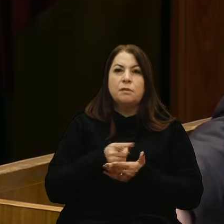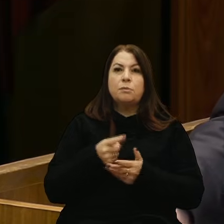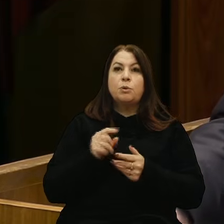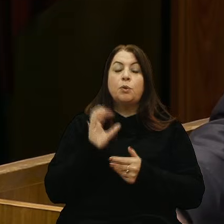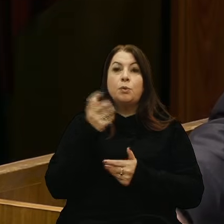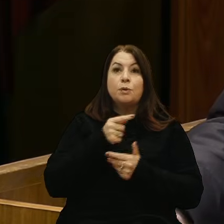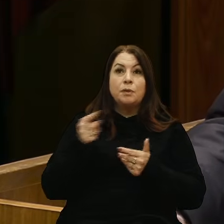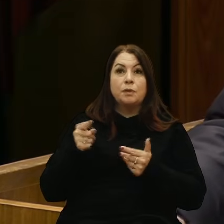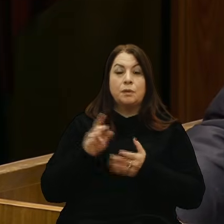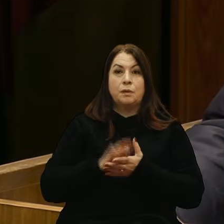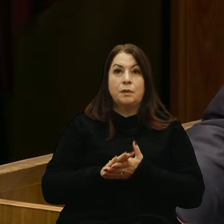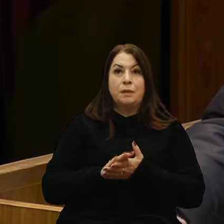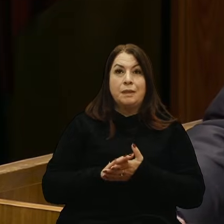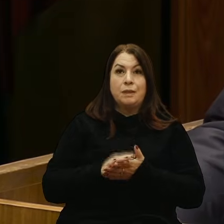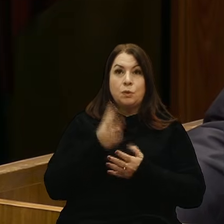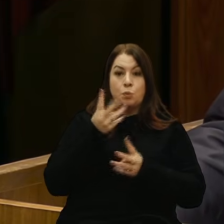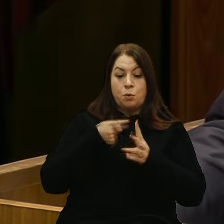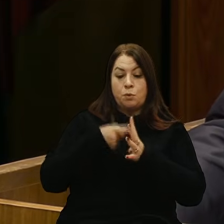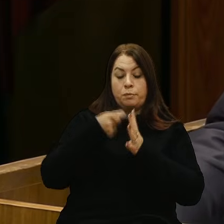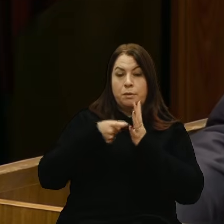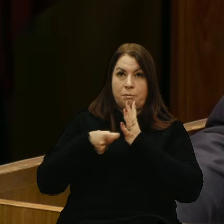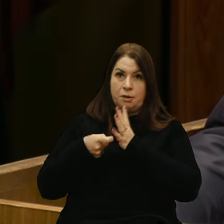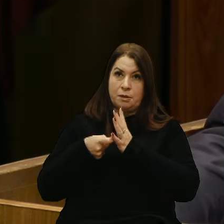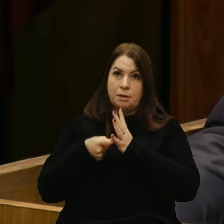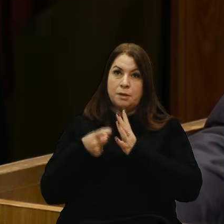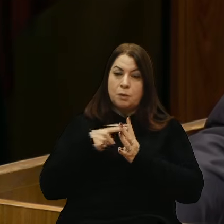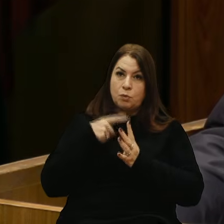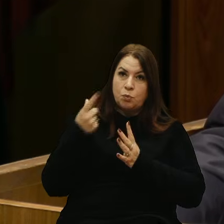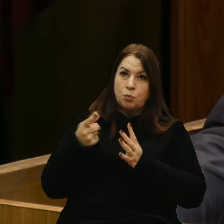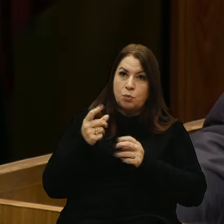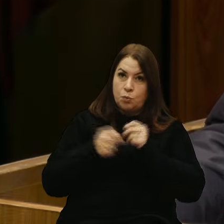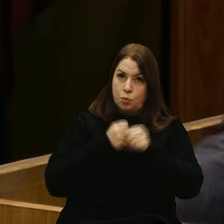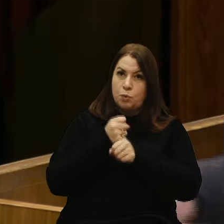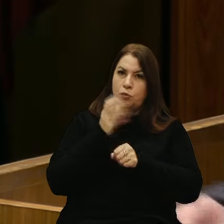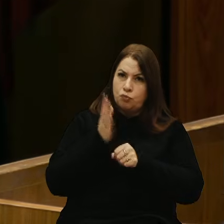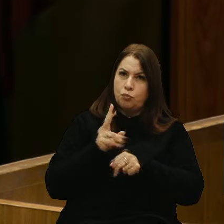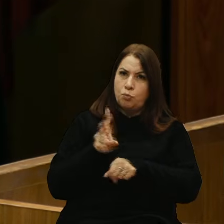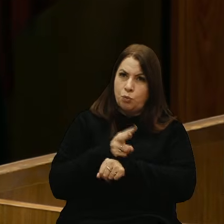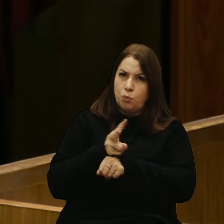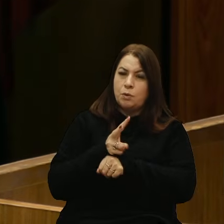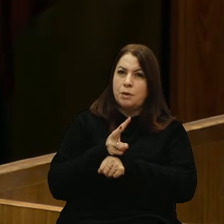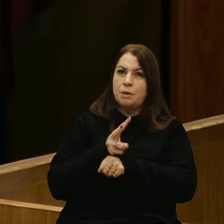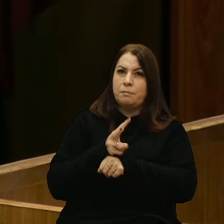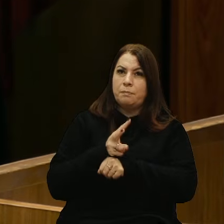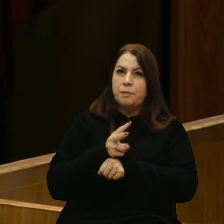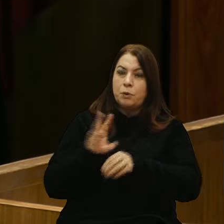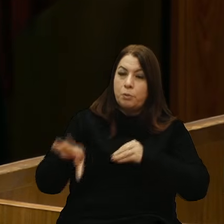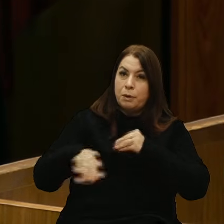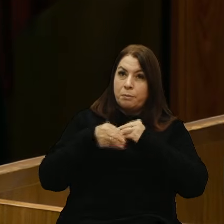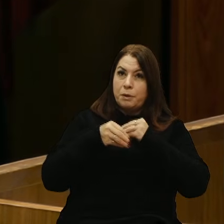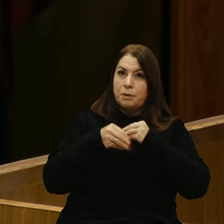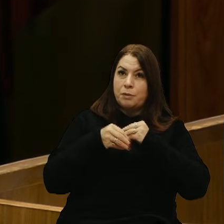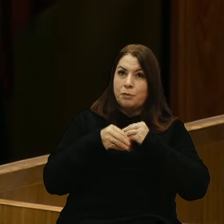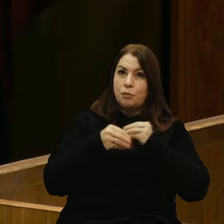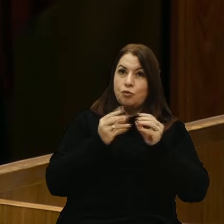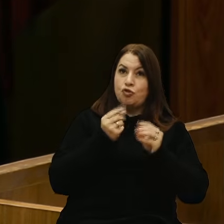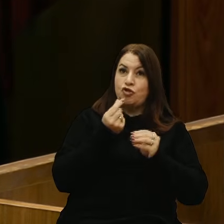acontece nesses 4 meses, onde os outros anos a gente buscava um complemento de